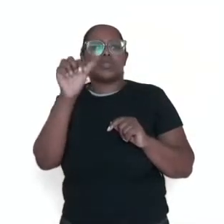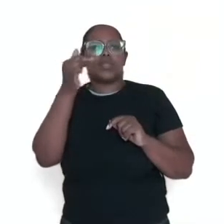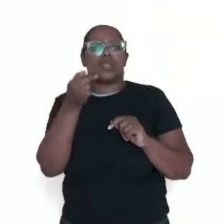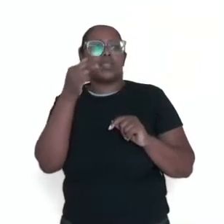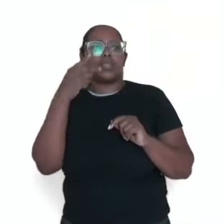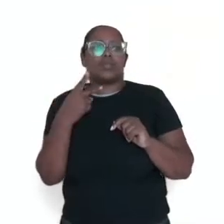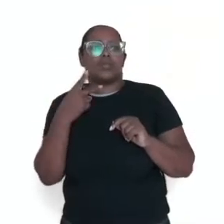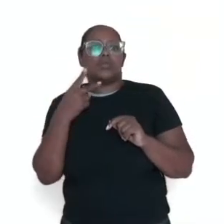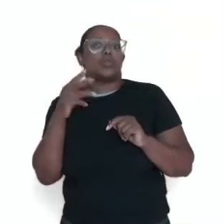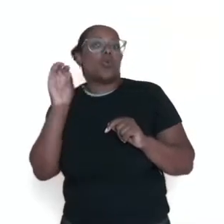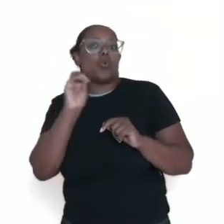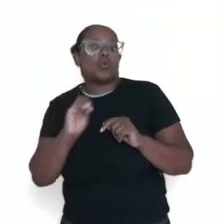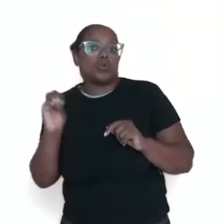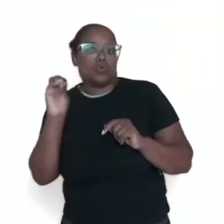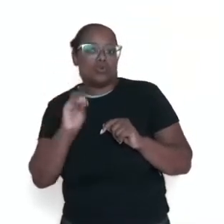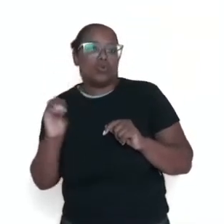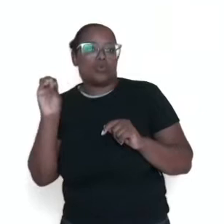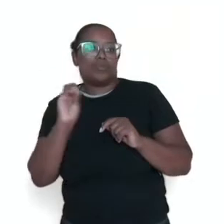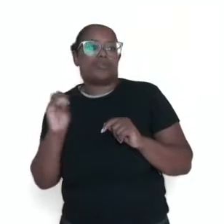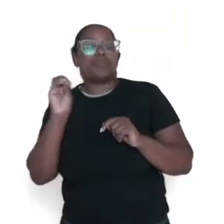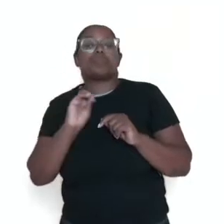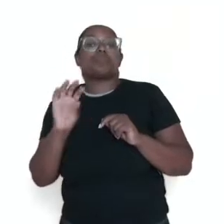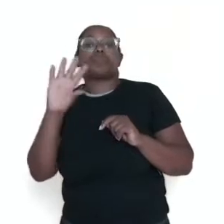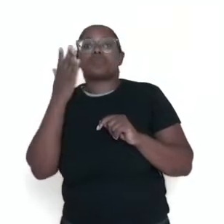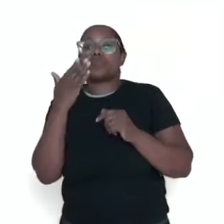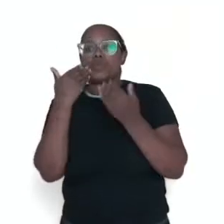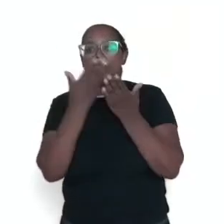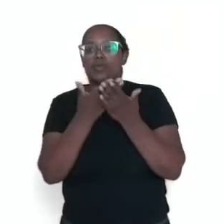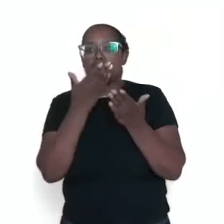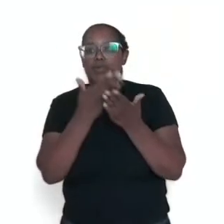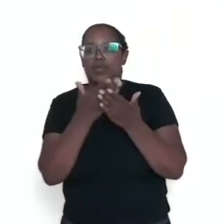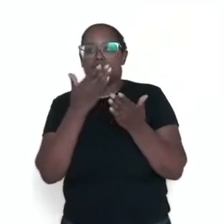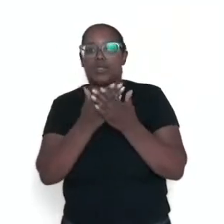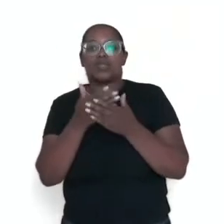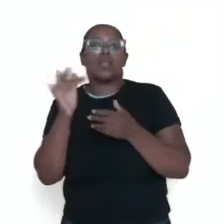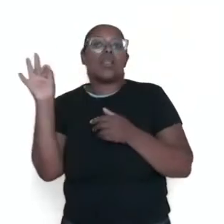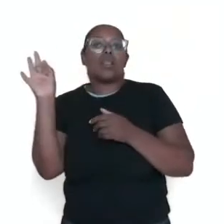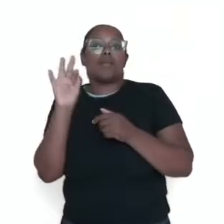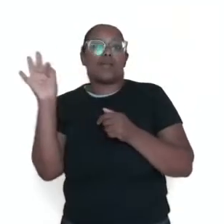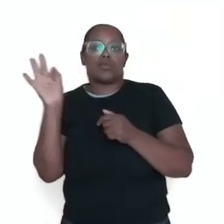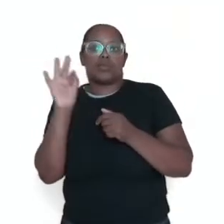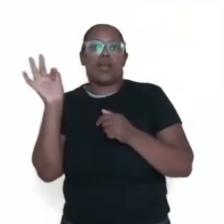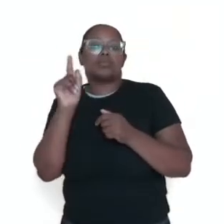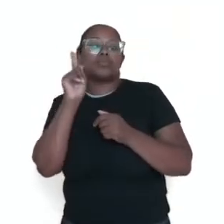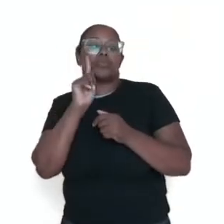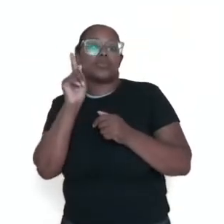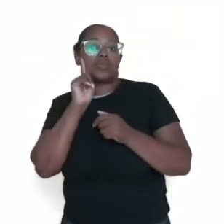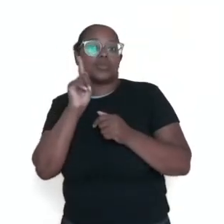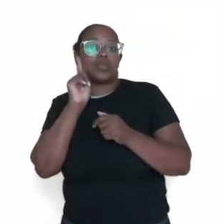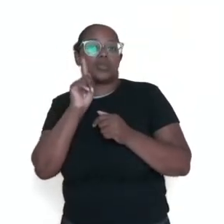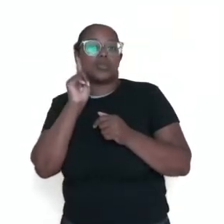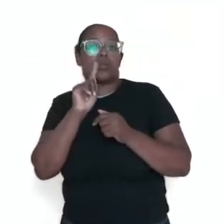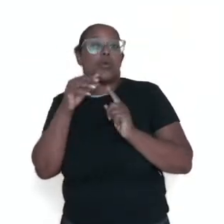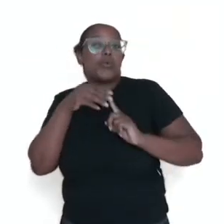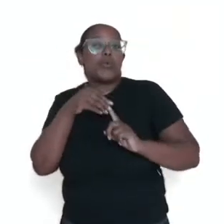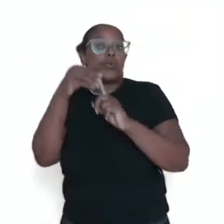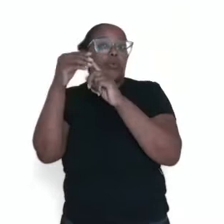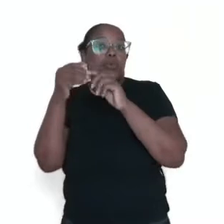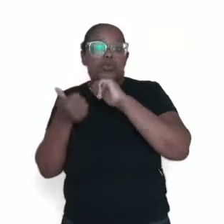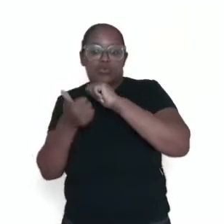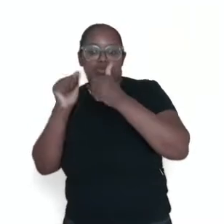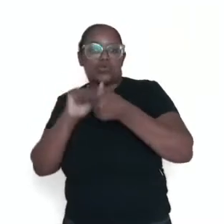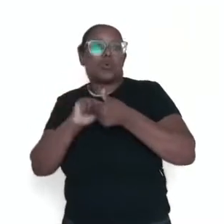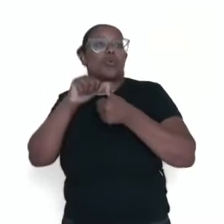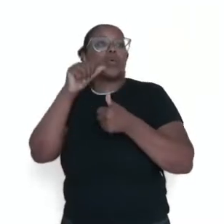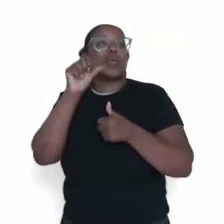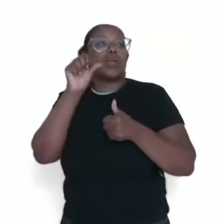19 de outubro de 1972. Ela aconteceu para estudantes da Universidade de Stanford, nos Estados Unidos, com um único jogo, Space